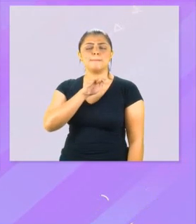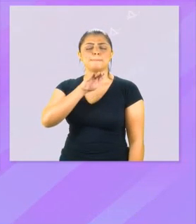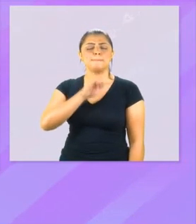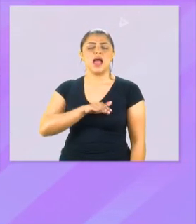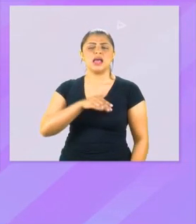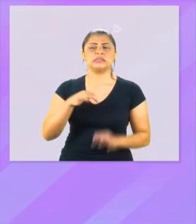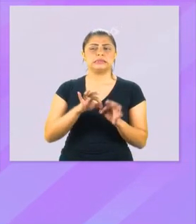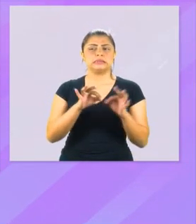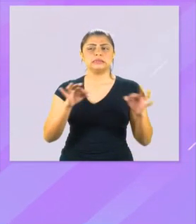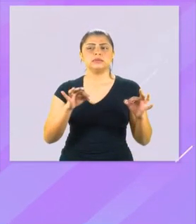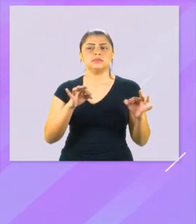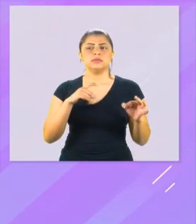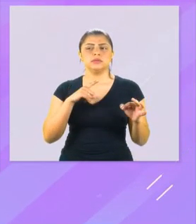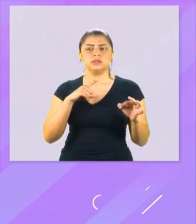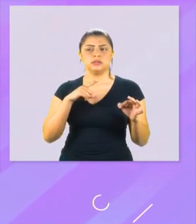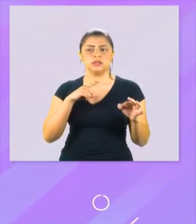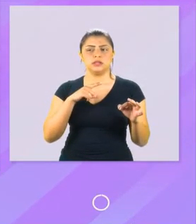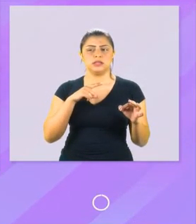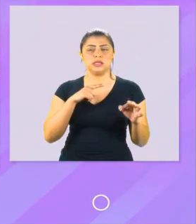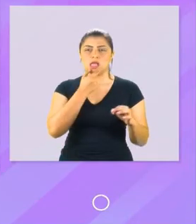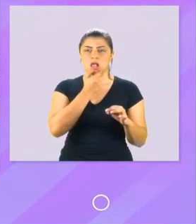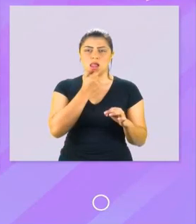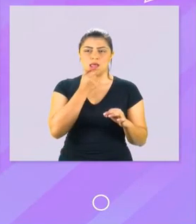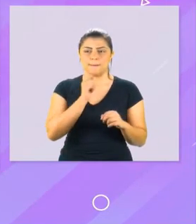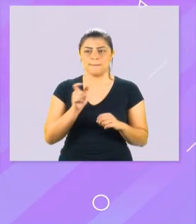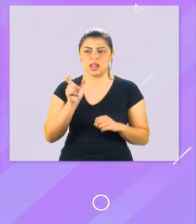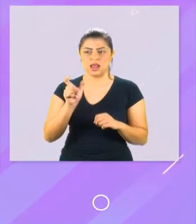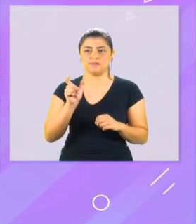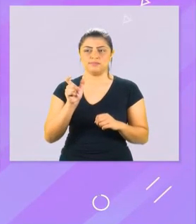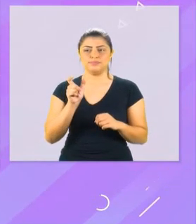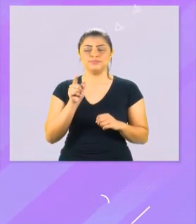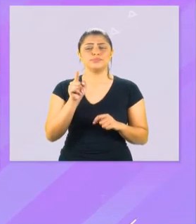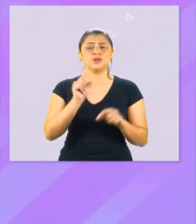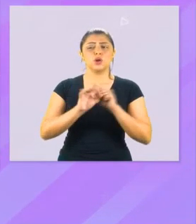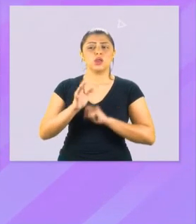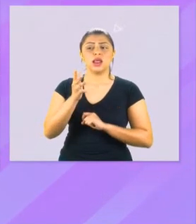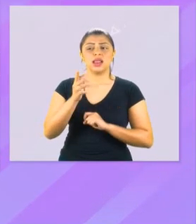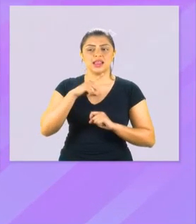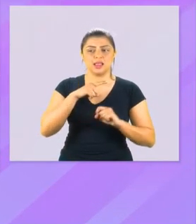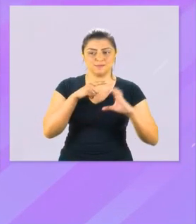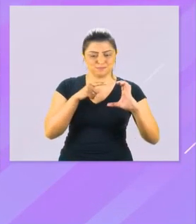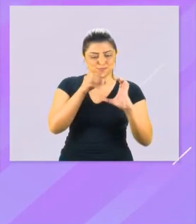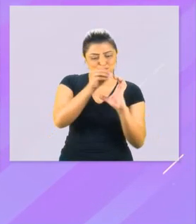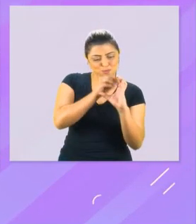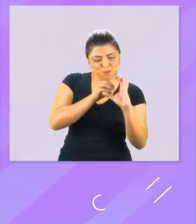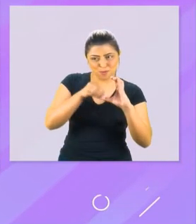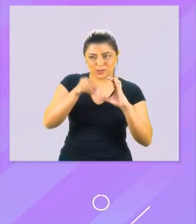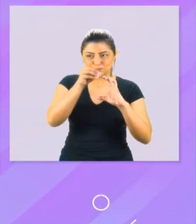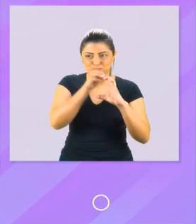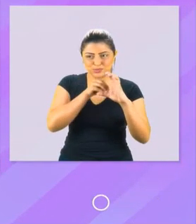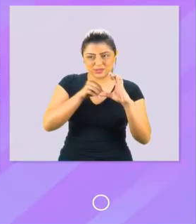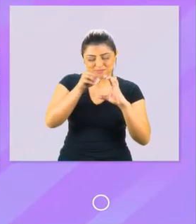é uma lipoproteína de baixa densidade, a abreviação vem do nome em inglês, e ela